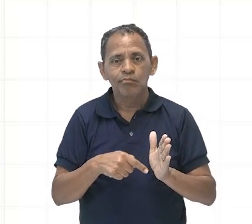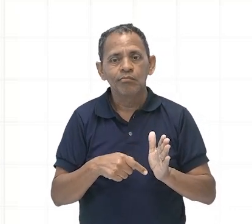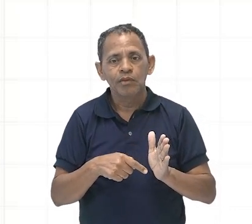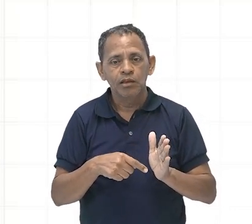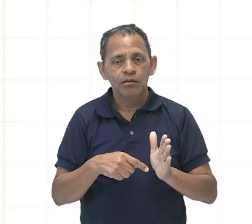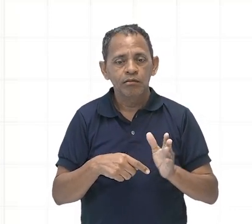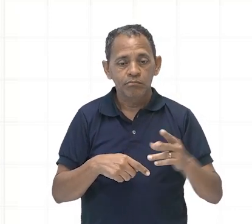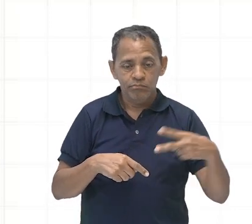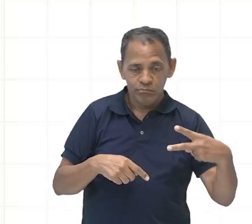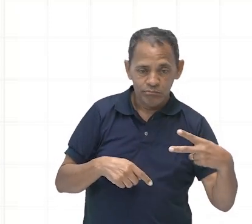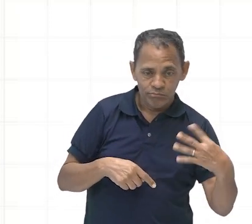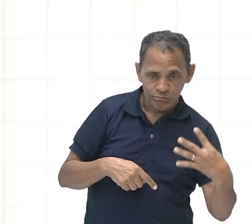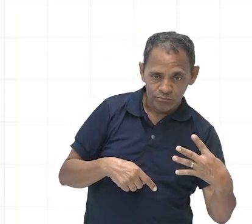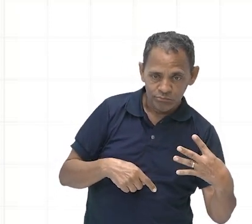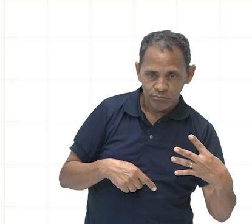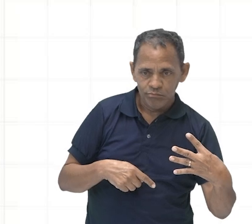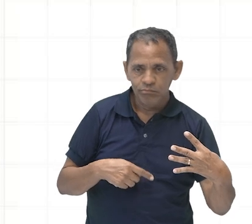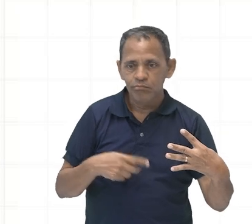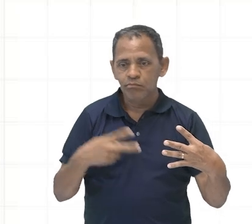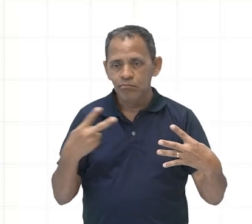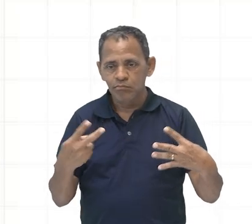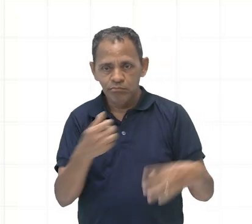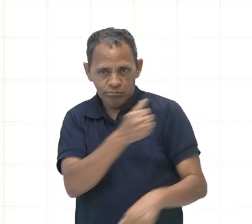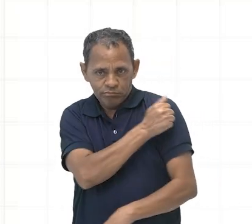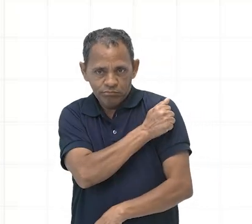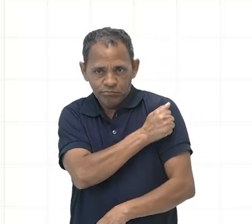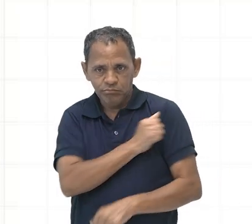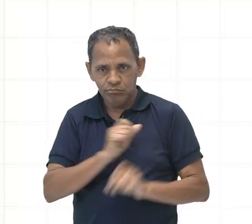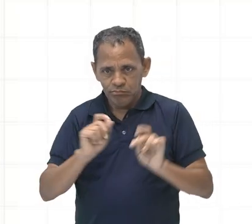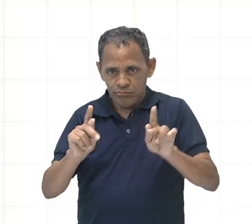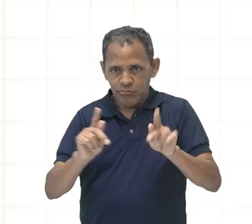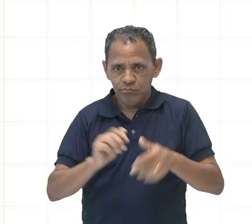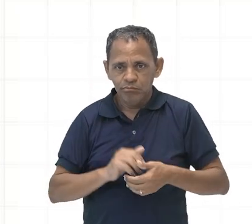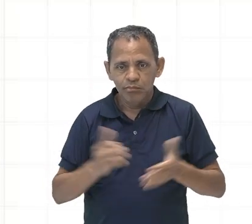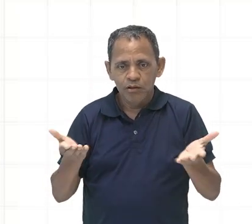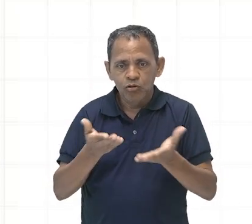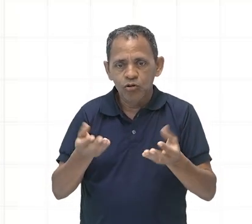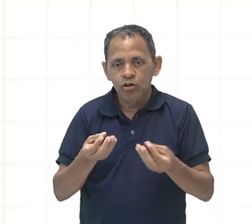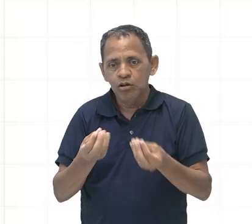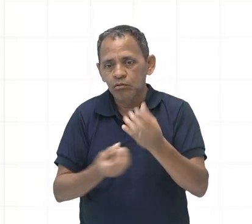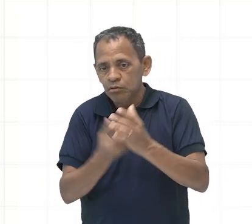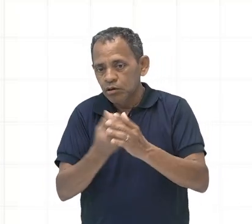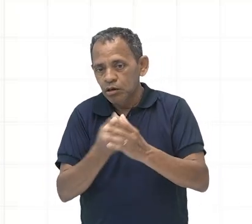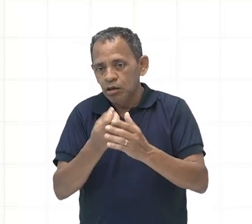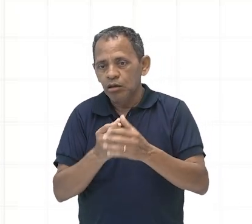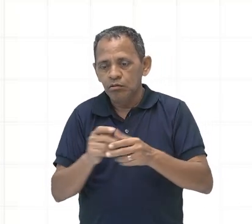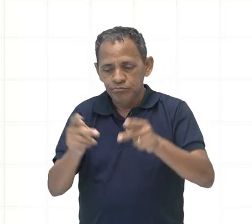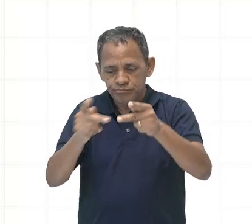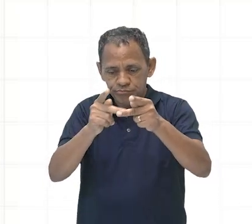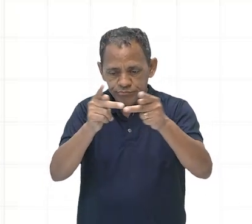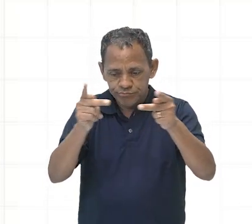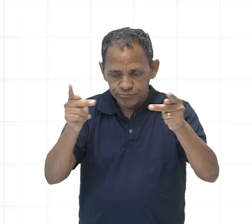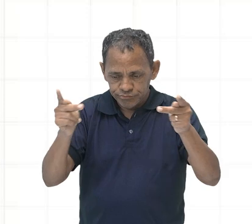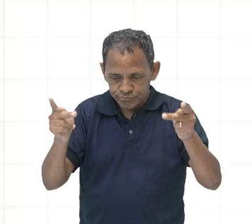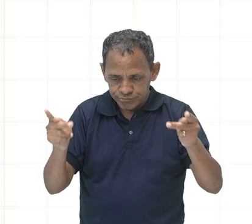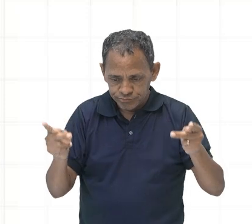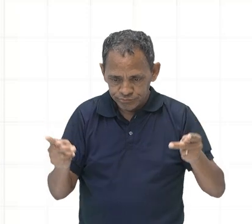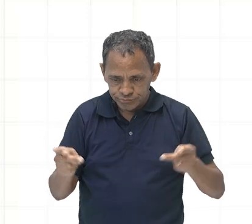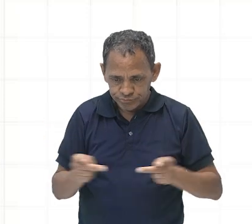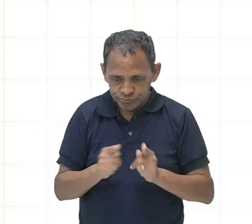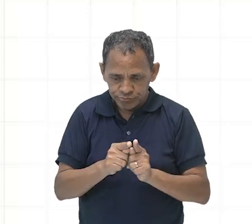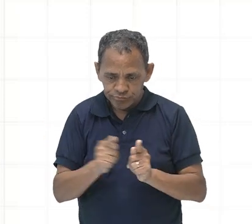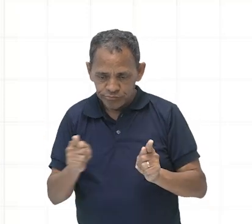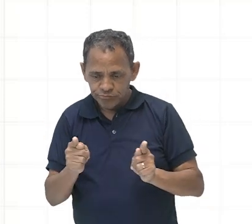menores do que 4, 2 alunos. Tranquilo até aí? Agora, nós vamos estabelecer o tamanho dos setores.